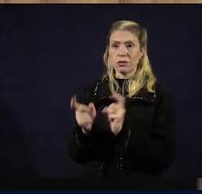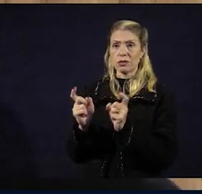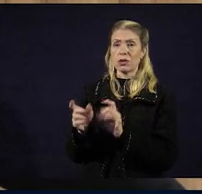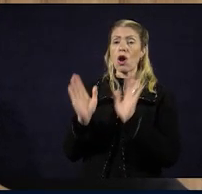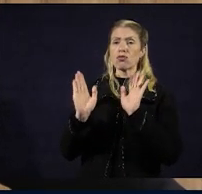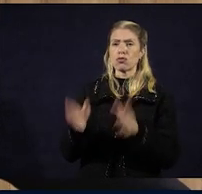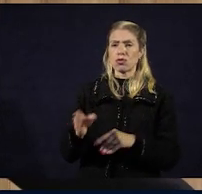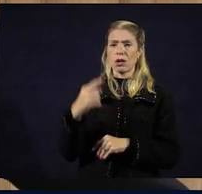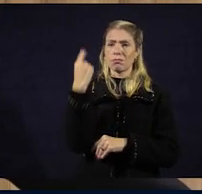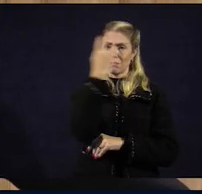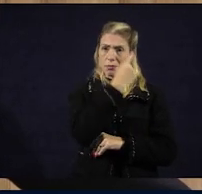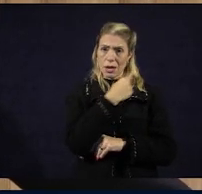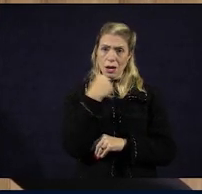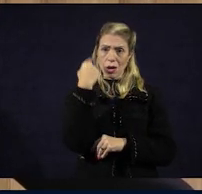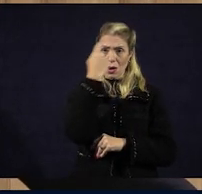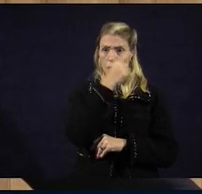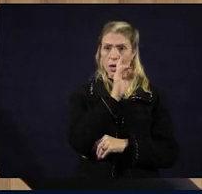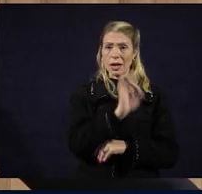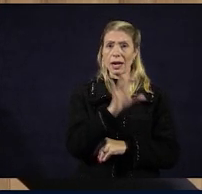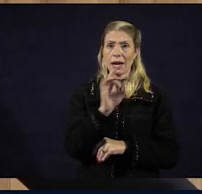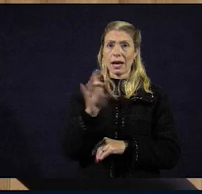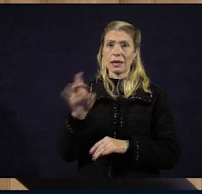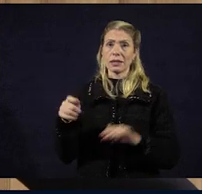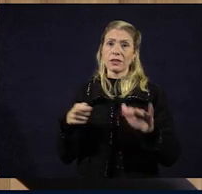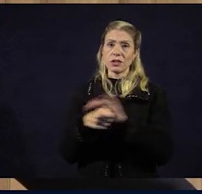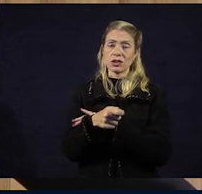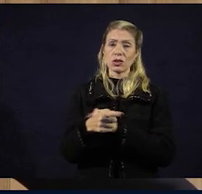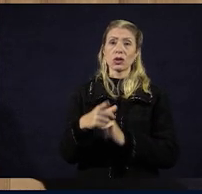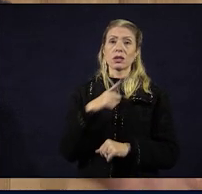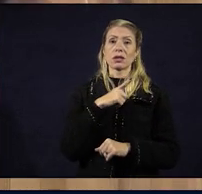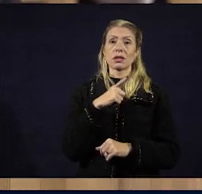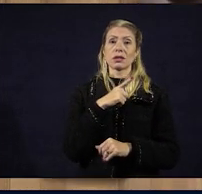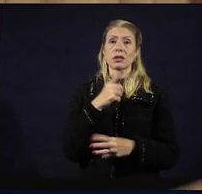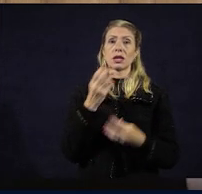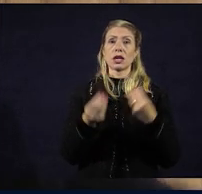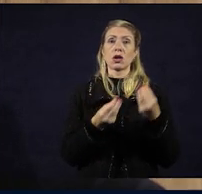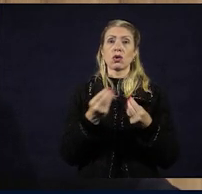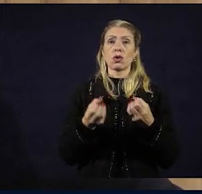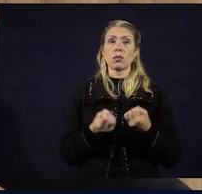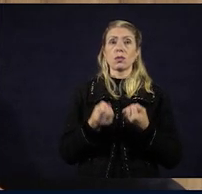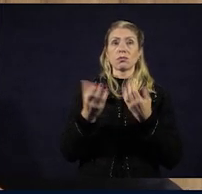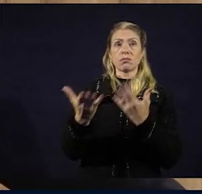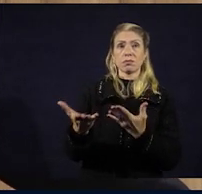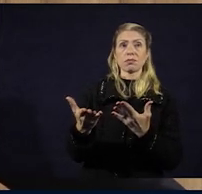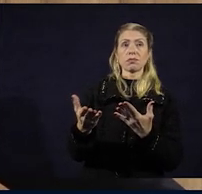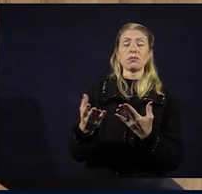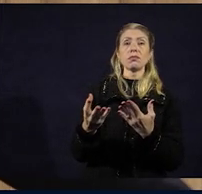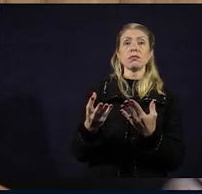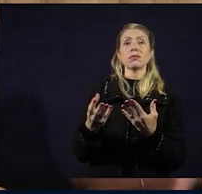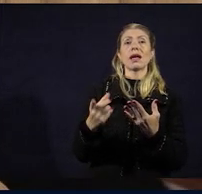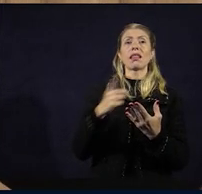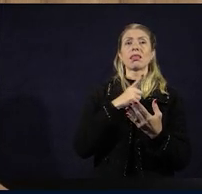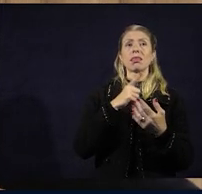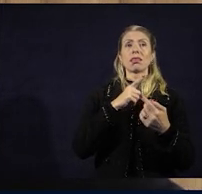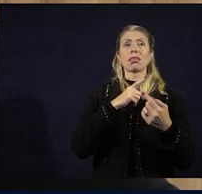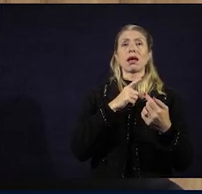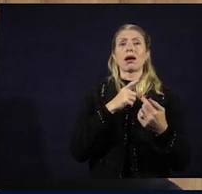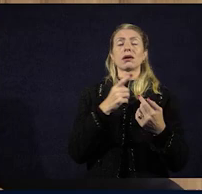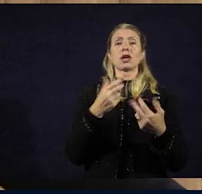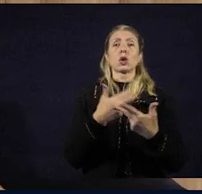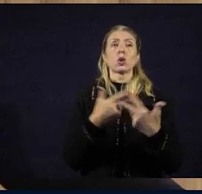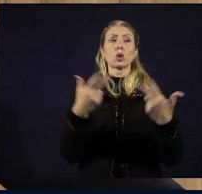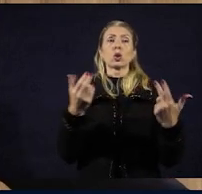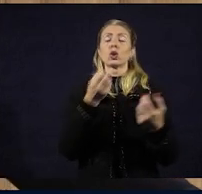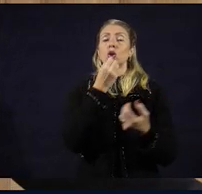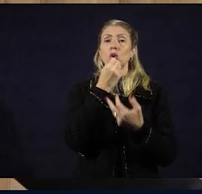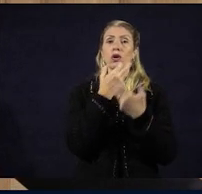né normalmente as reuniões um bocado investidor a gente tinha que tentar dar uma atualização do setor que era um setor que tava sem presença aqui